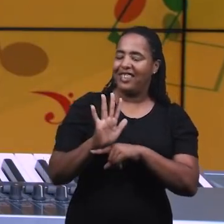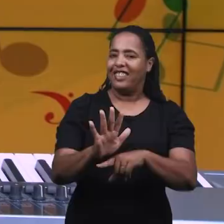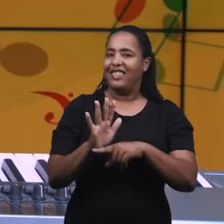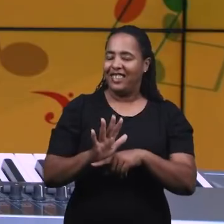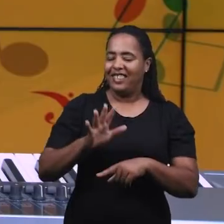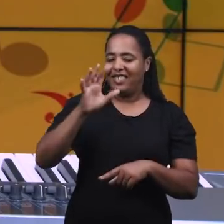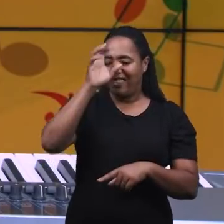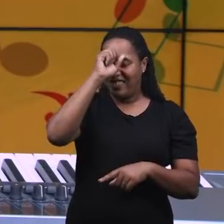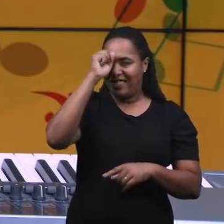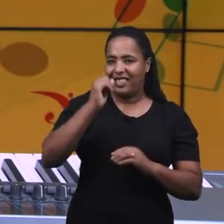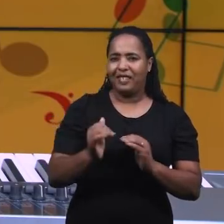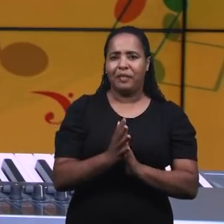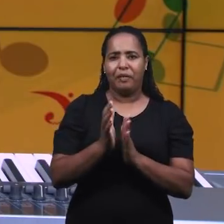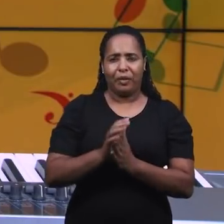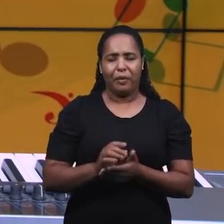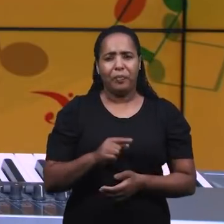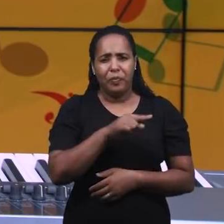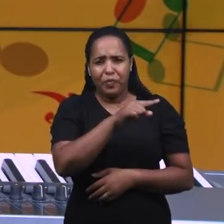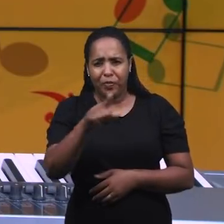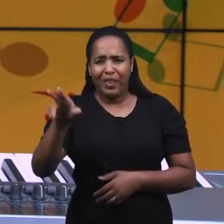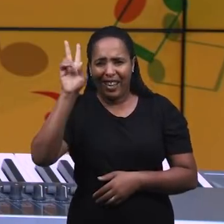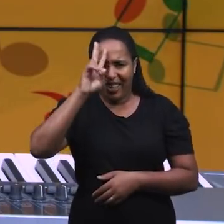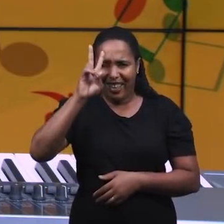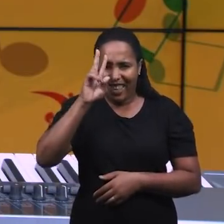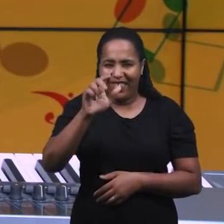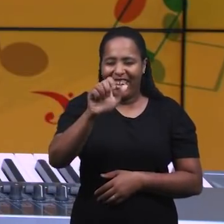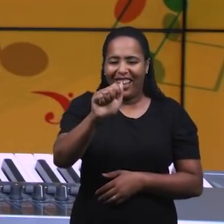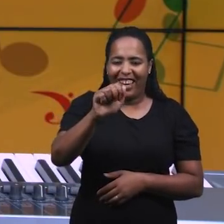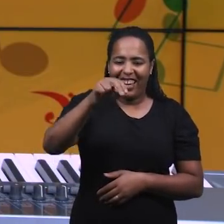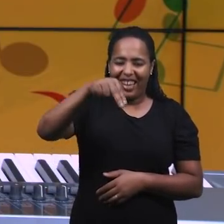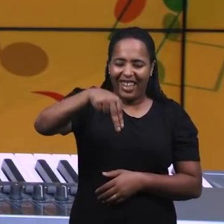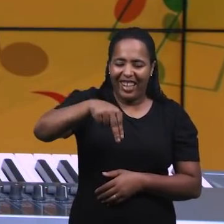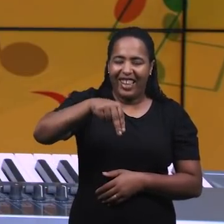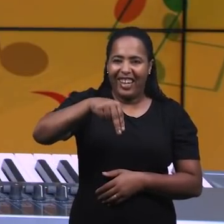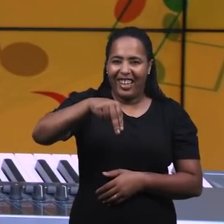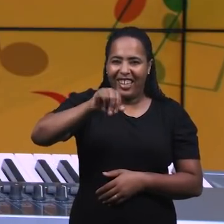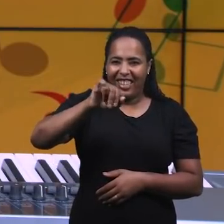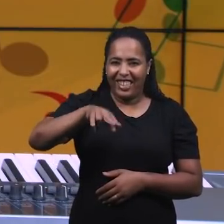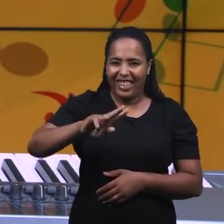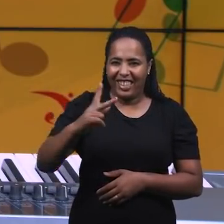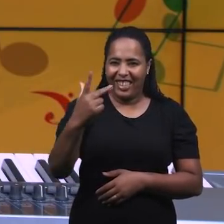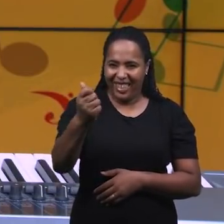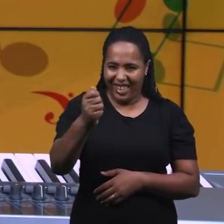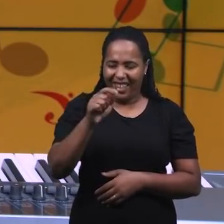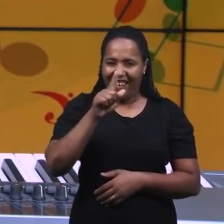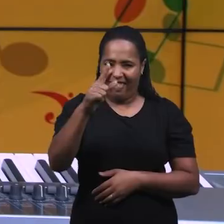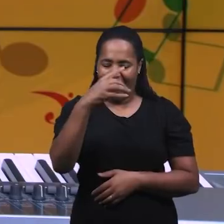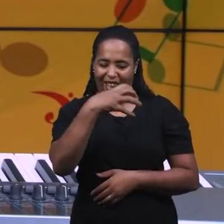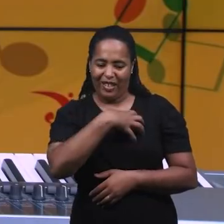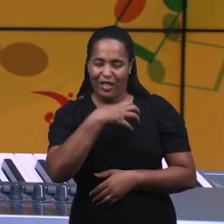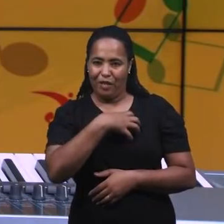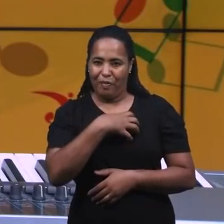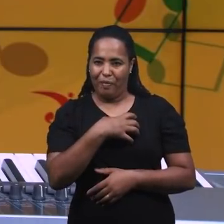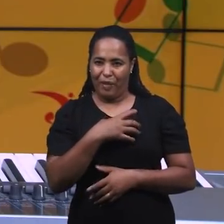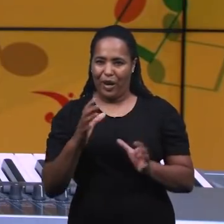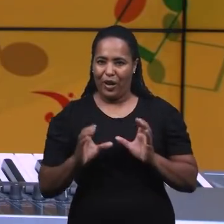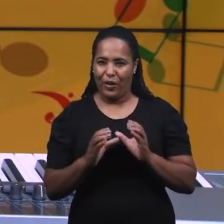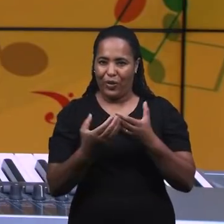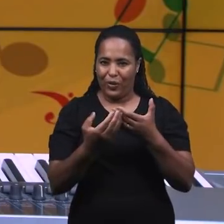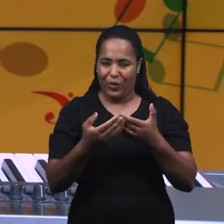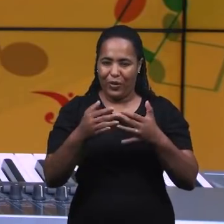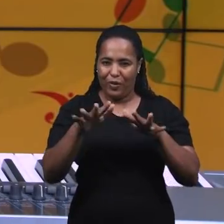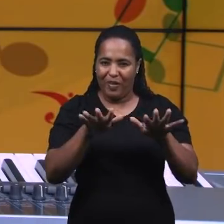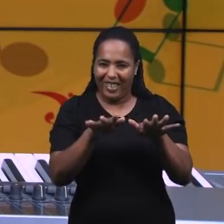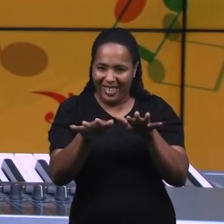os louvores. Vocês estão lembrados da Aninha de Salvador, de Bahia, do grupo de